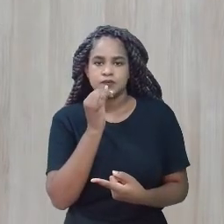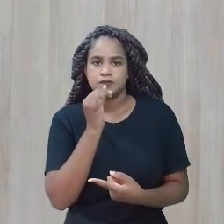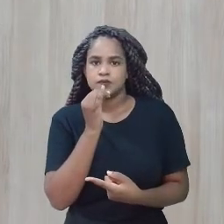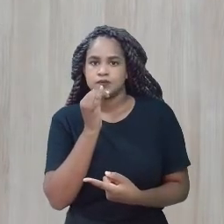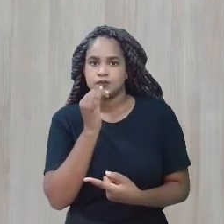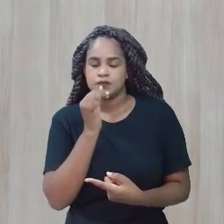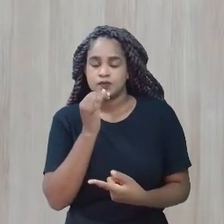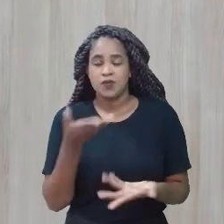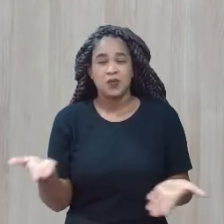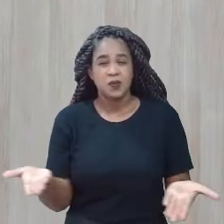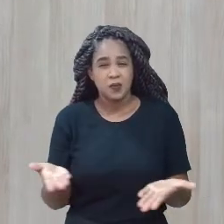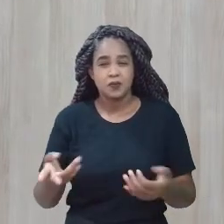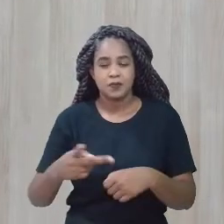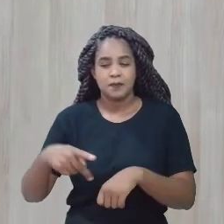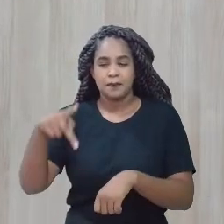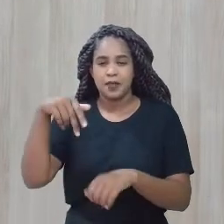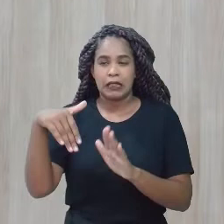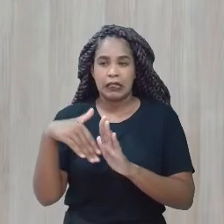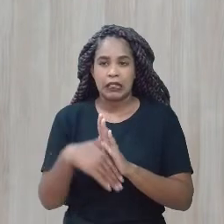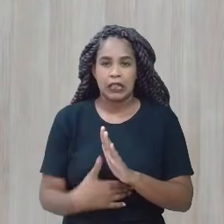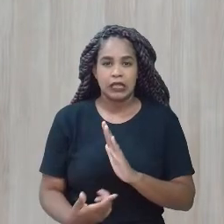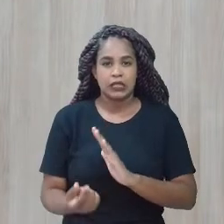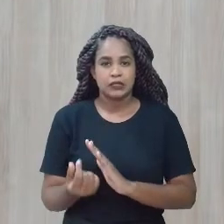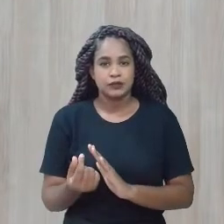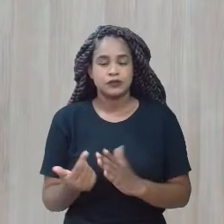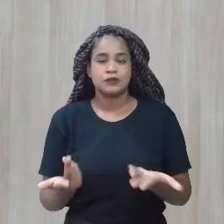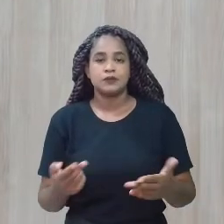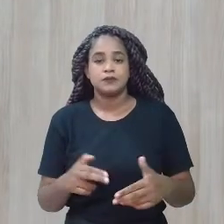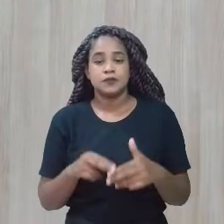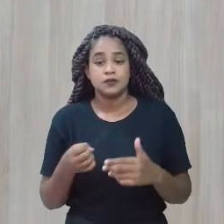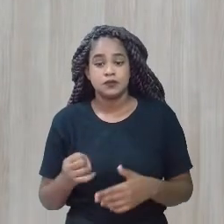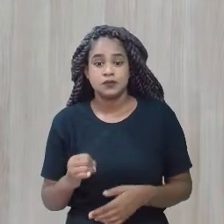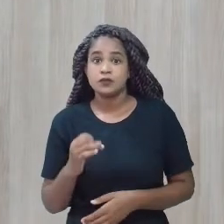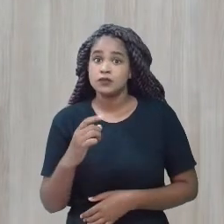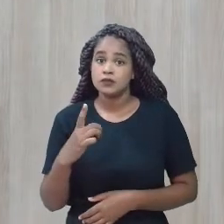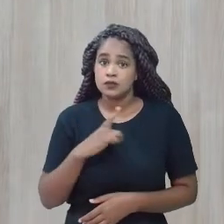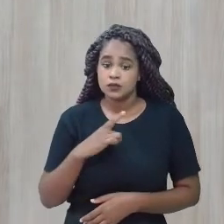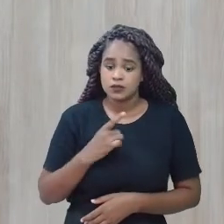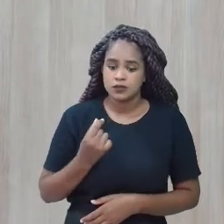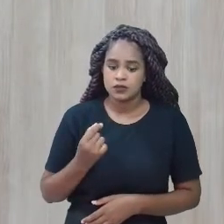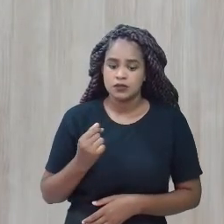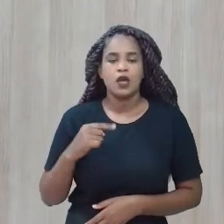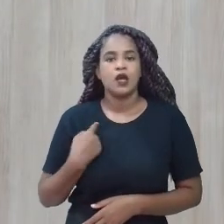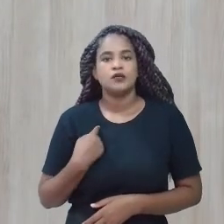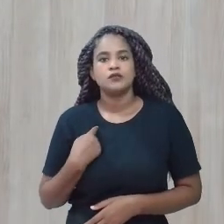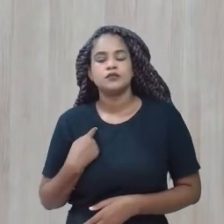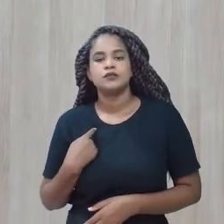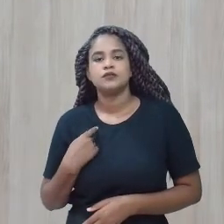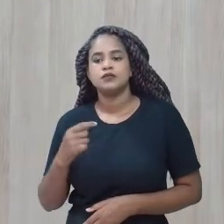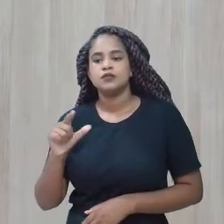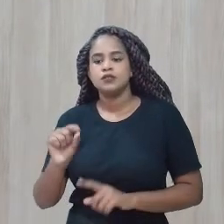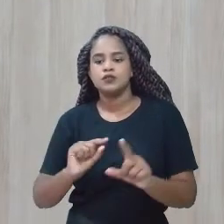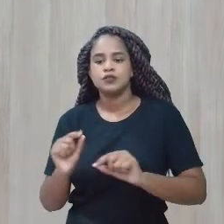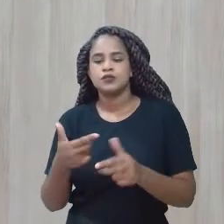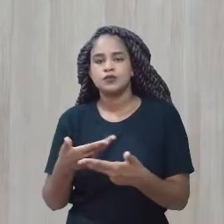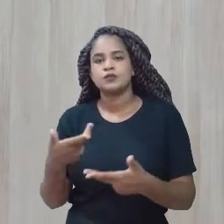país se encontra, se sobrar ideia, pensamos nas prioridades, naquilo que desejamos. Mas